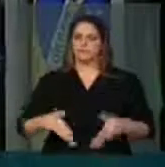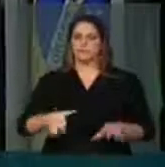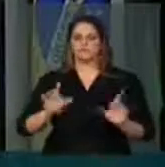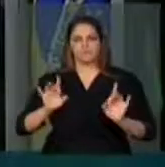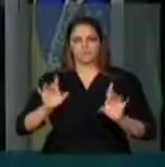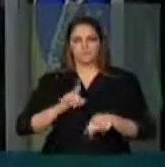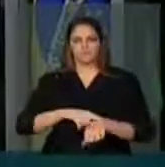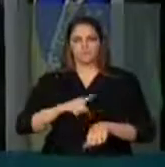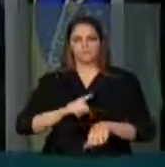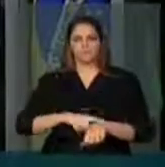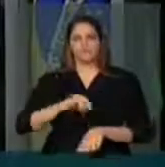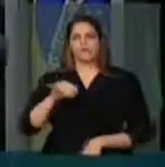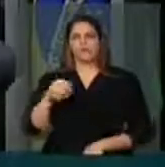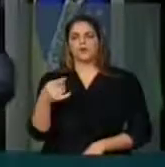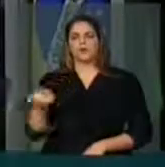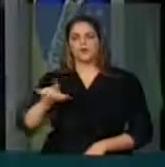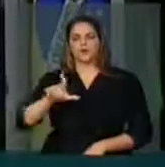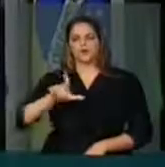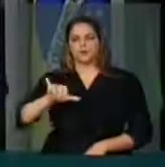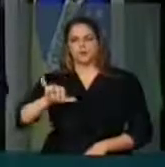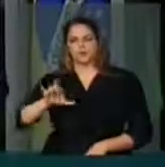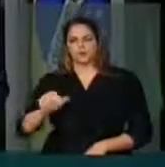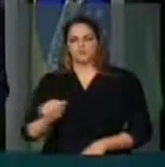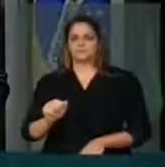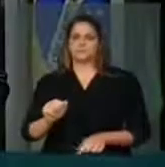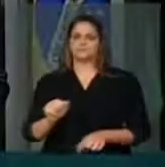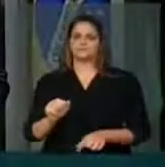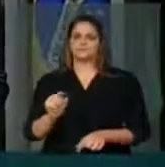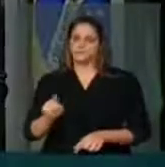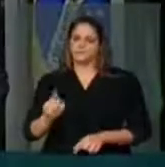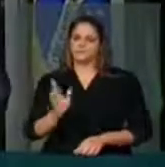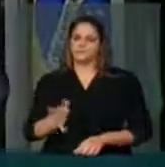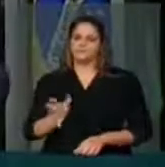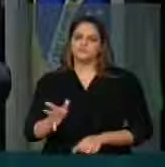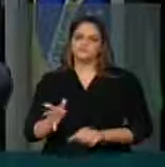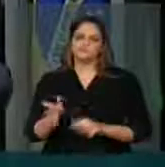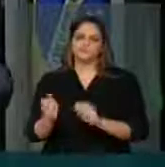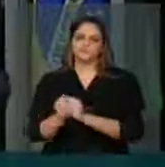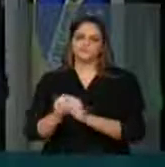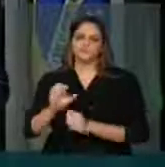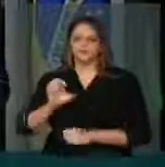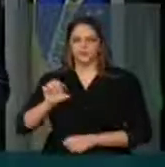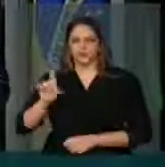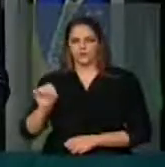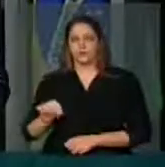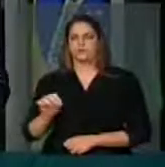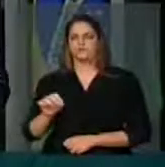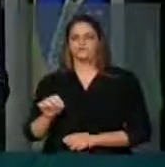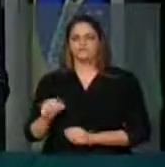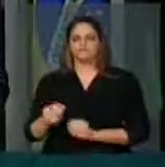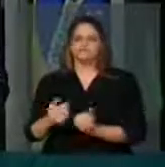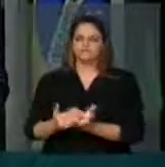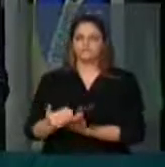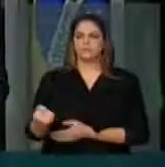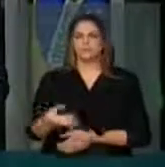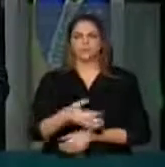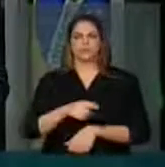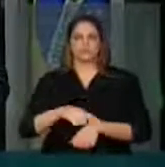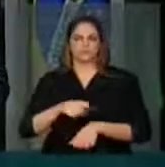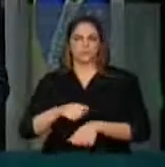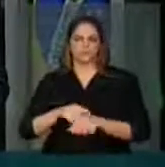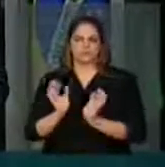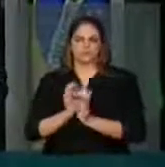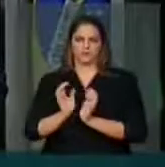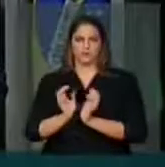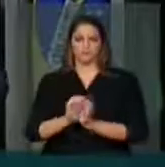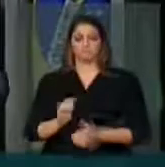o ex-governador João Lira, que junto com Eduardo criou um novo tempo na política pernambucana. Quero